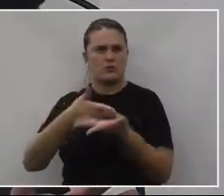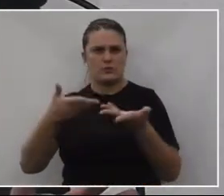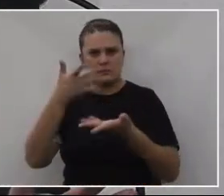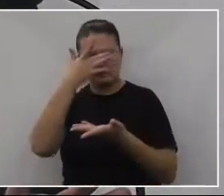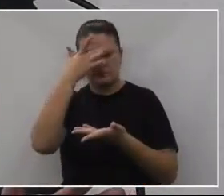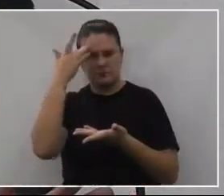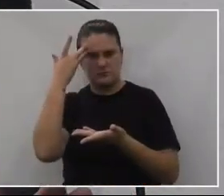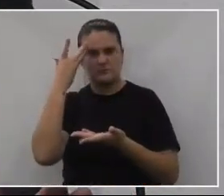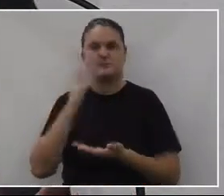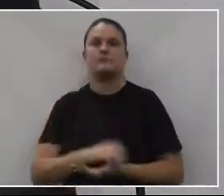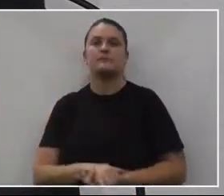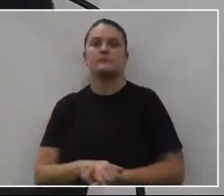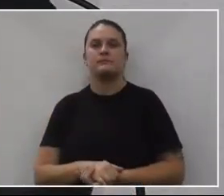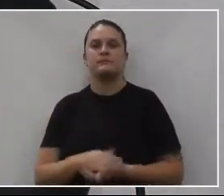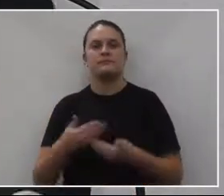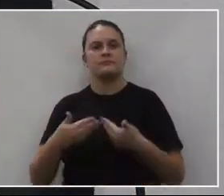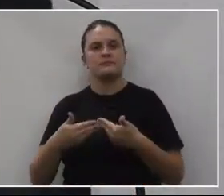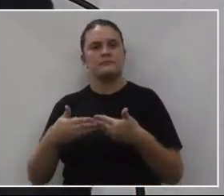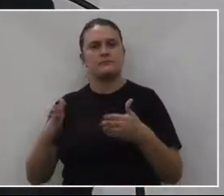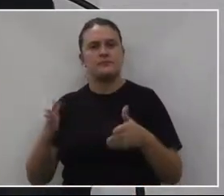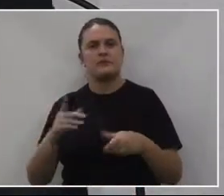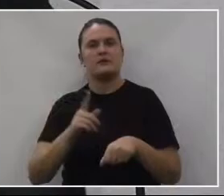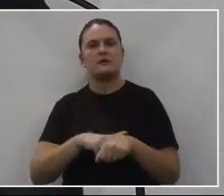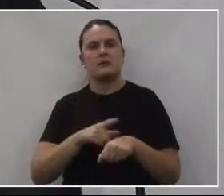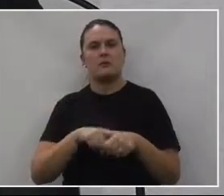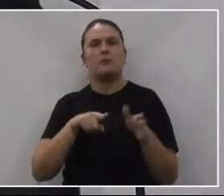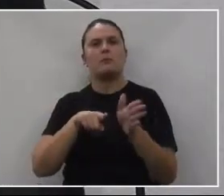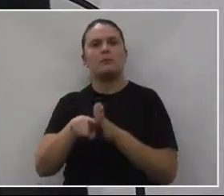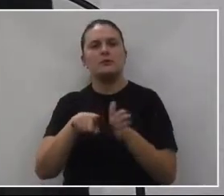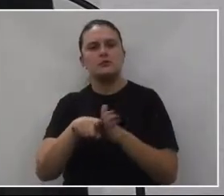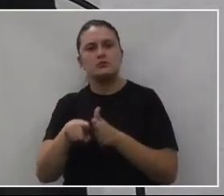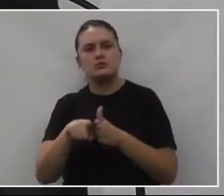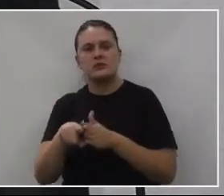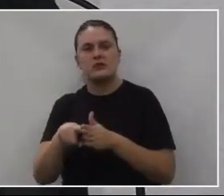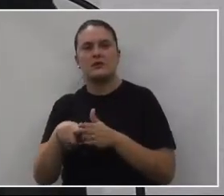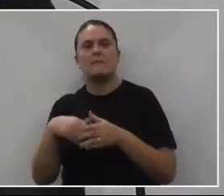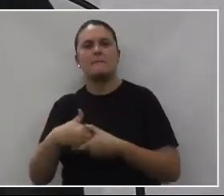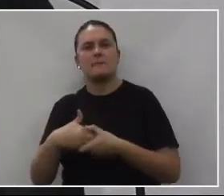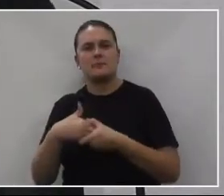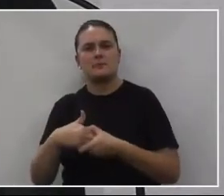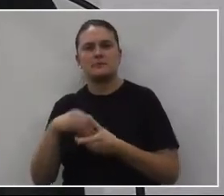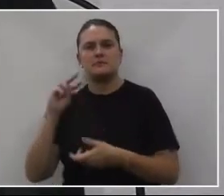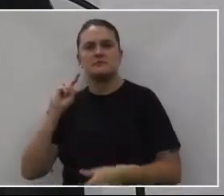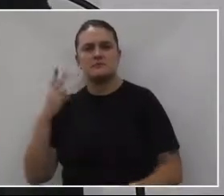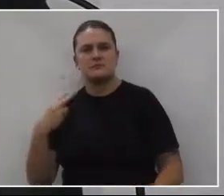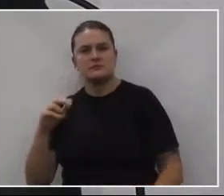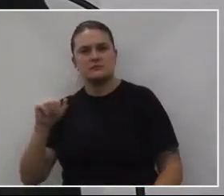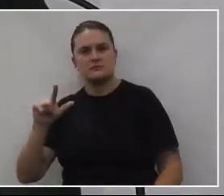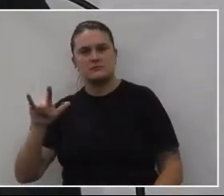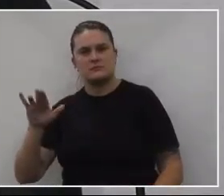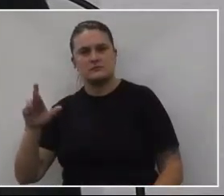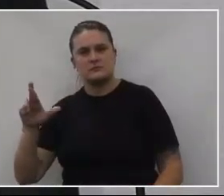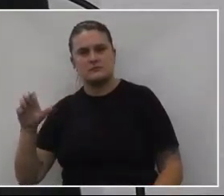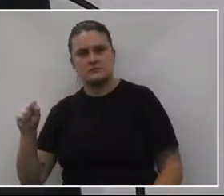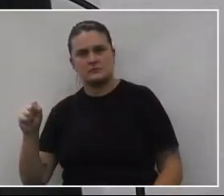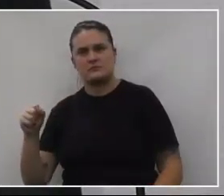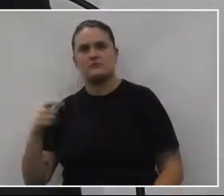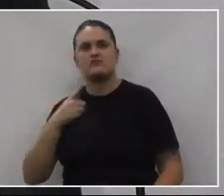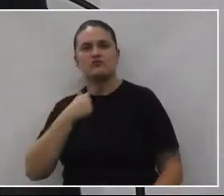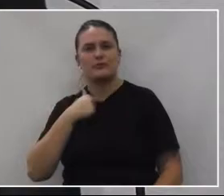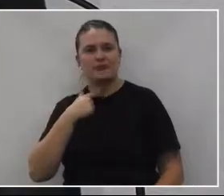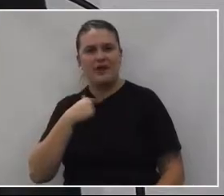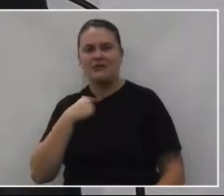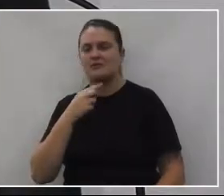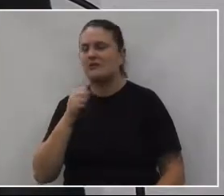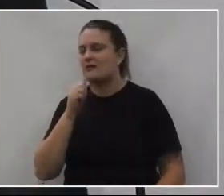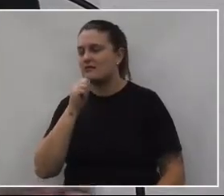é praxe a abertura de espaço para perguntas no final. Parabenizo o vereador Almires mais uma vez pela iniciativa. Continuem